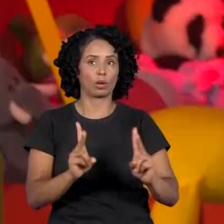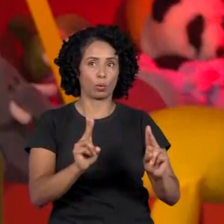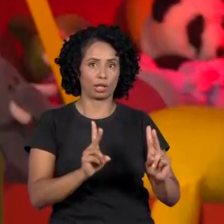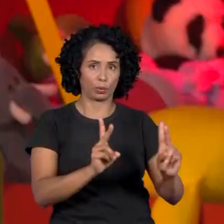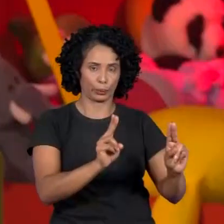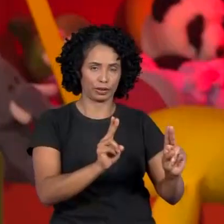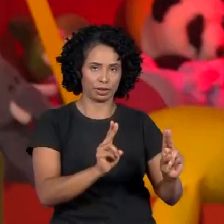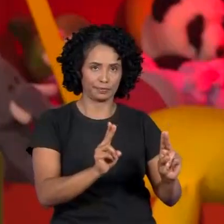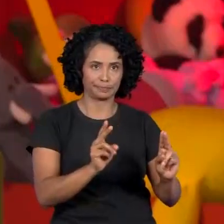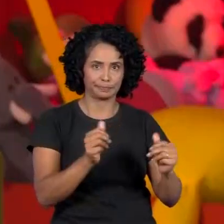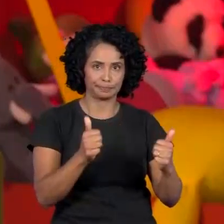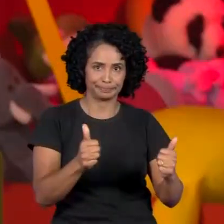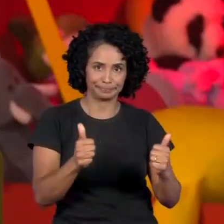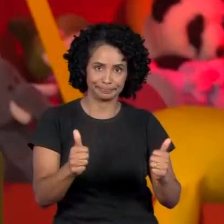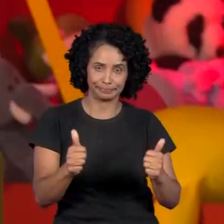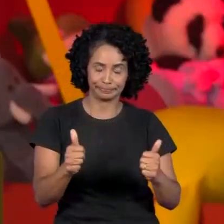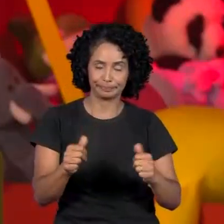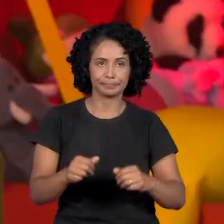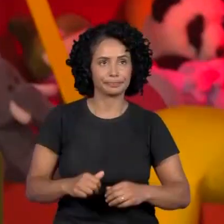Ok?